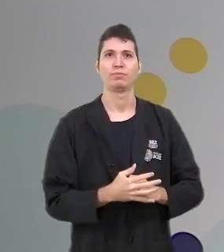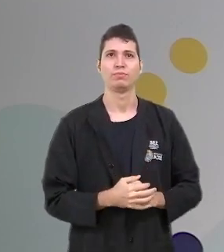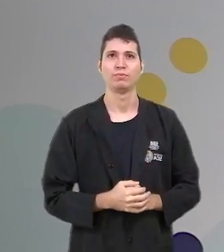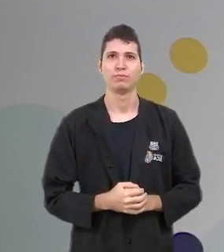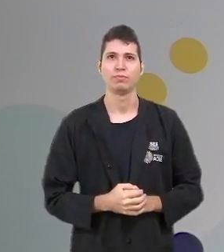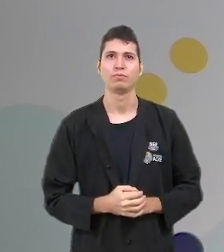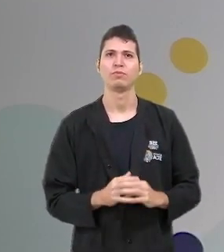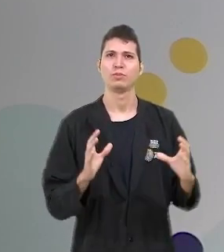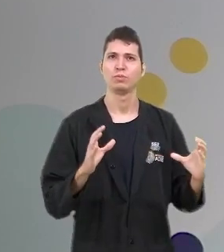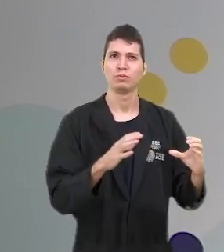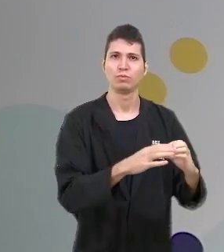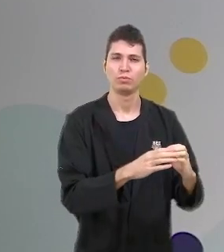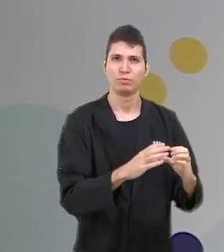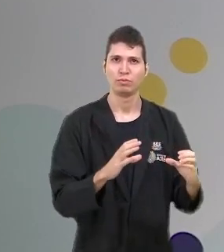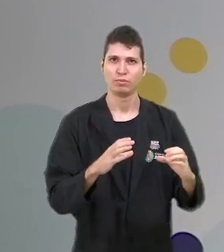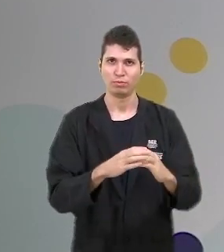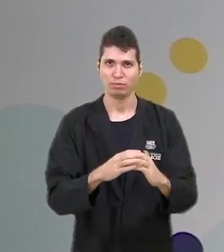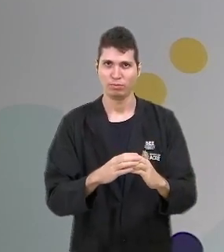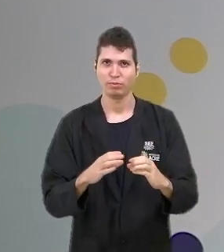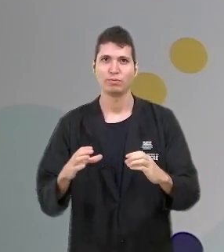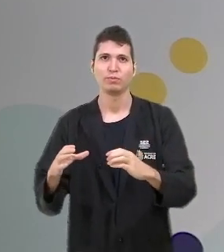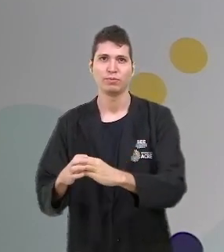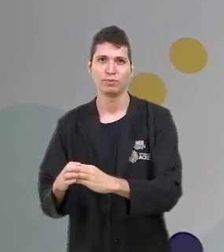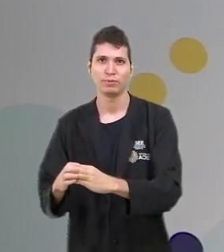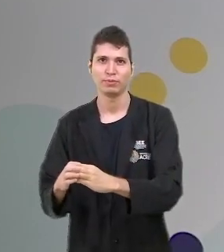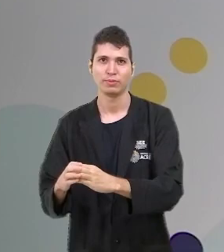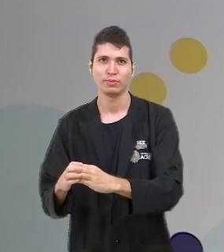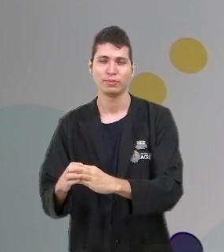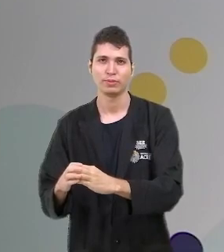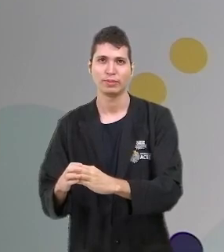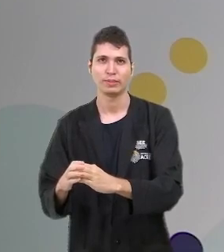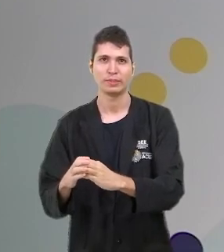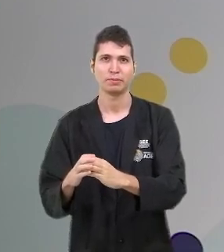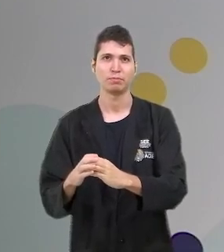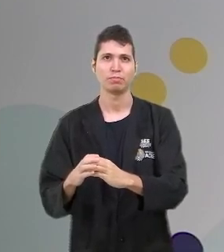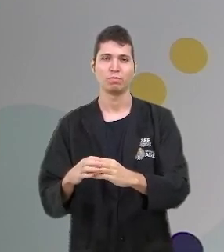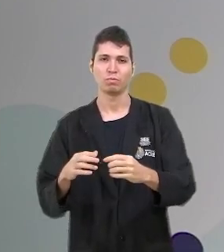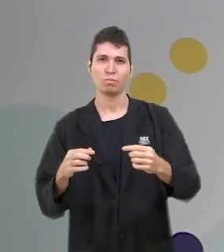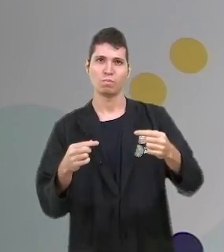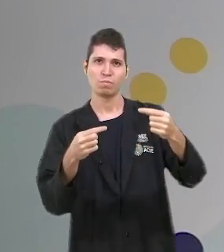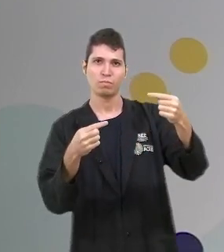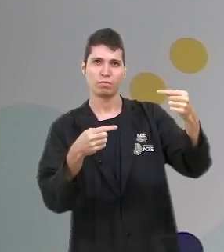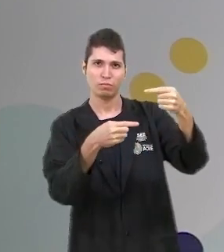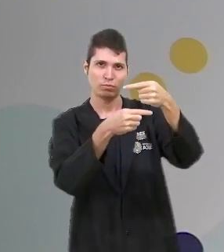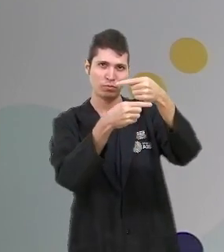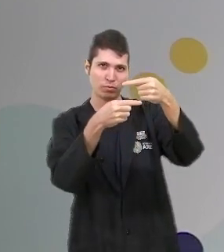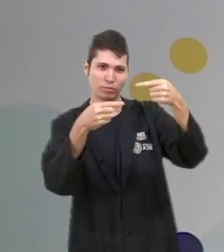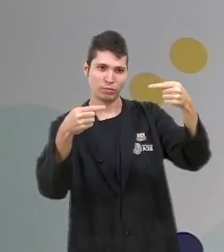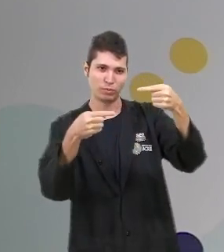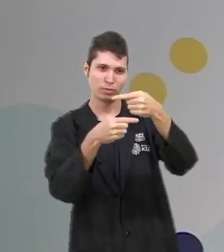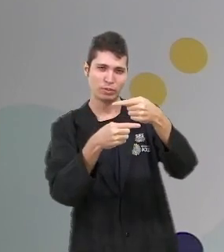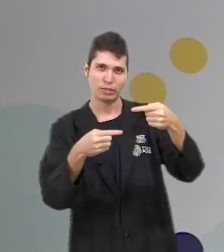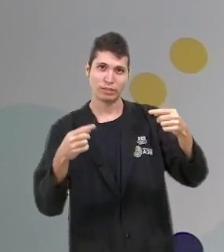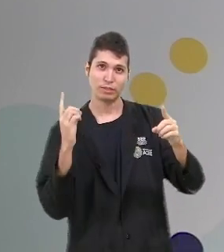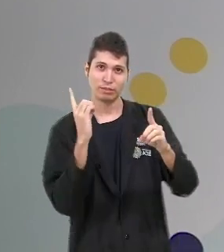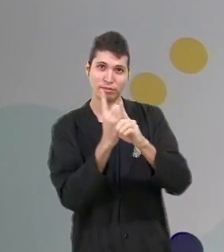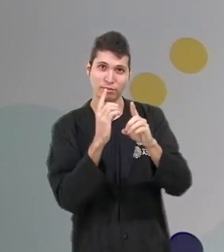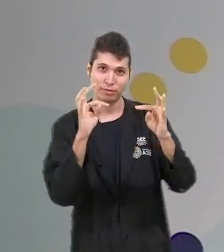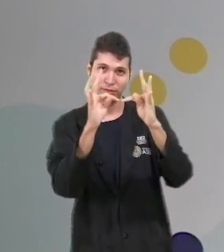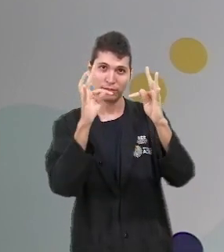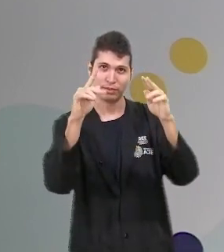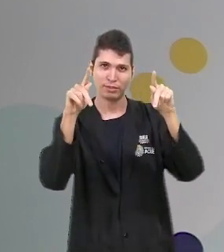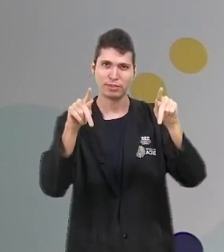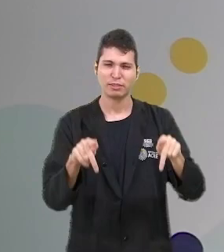os grupos e também com os períodos, que são as linhas encontradas na tabela periódica. Temos lá